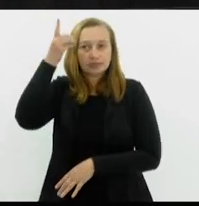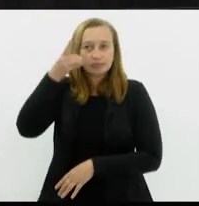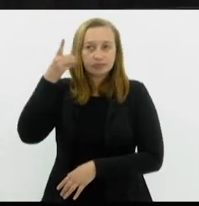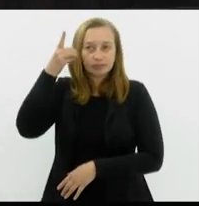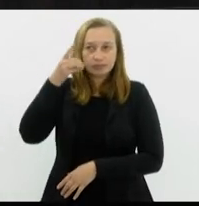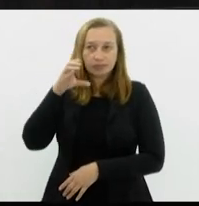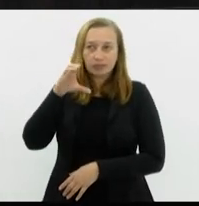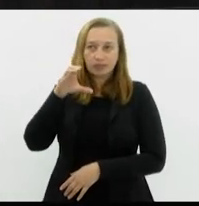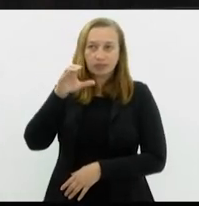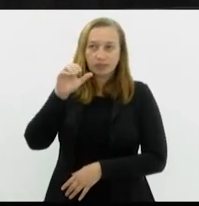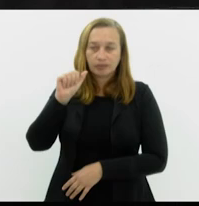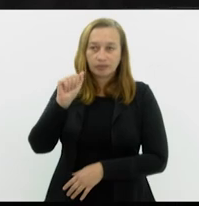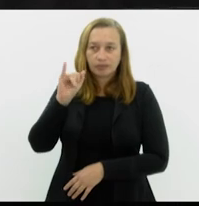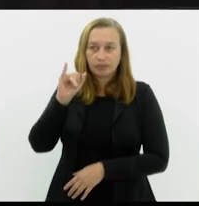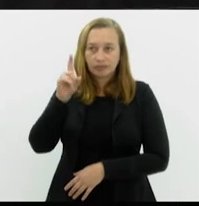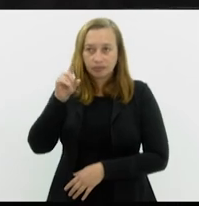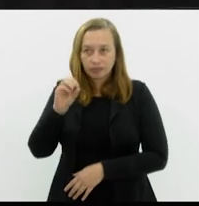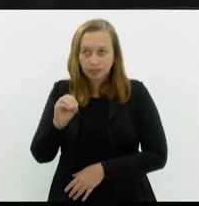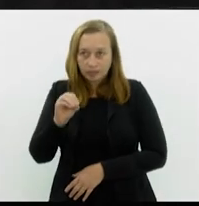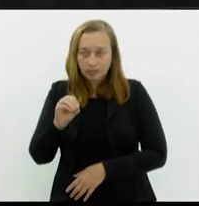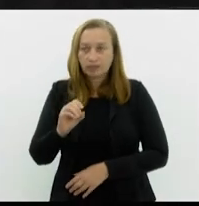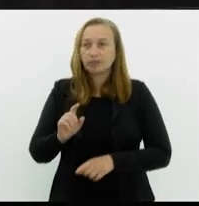Caiado,